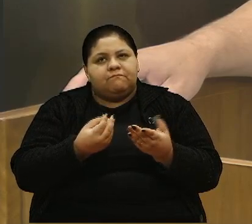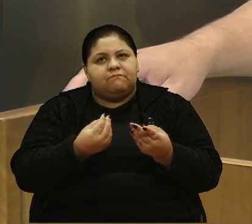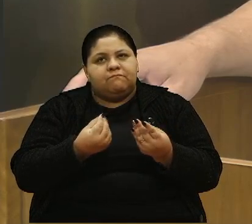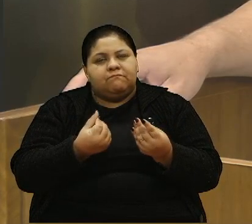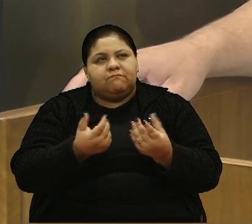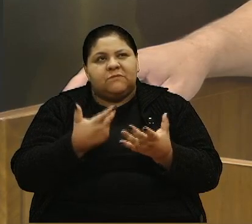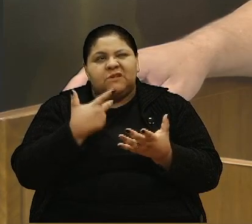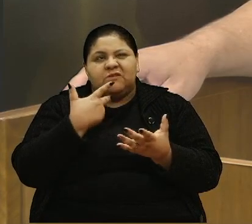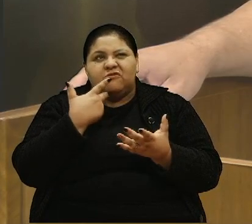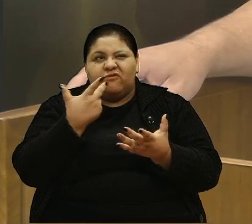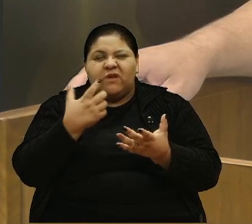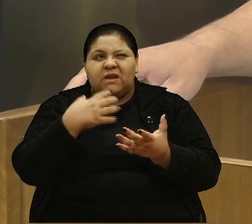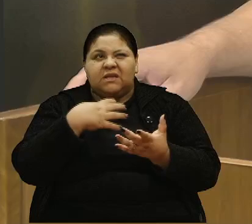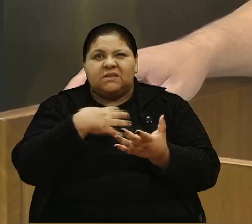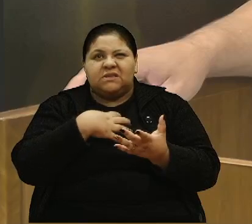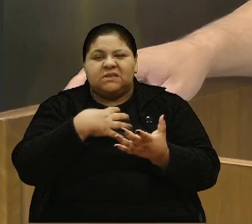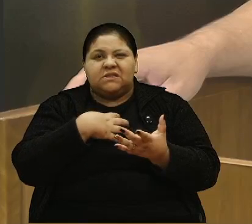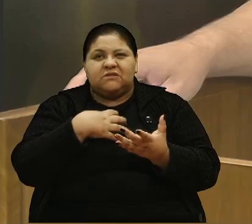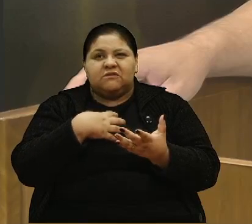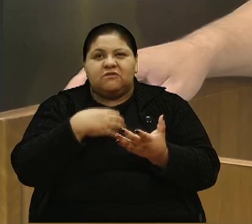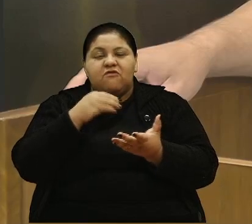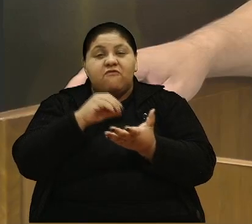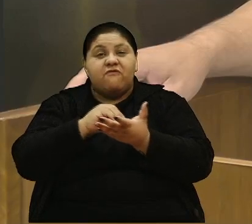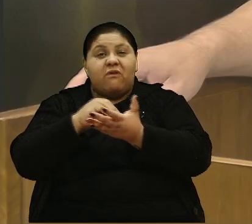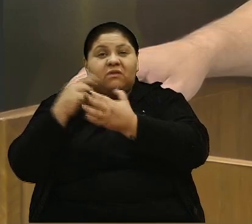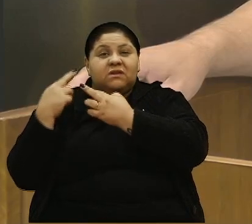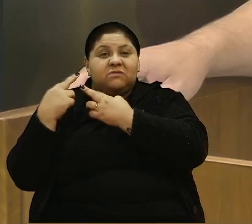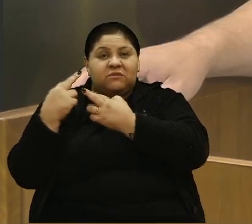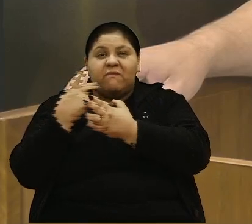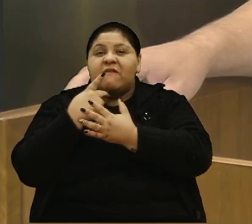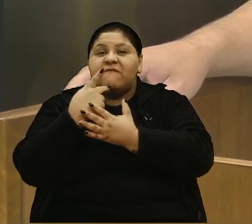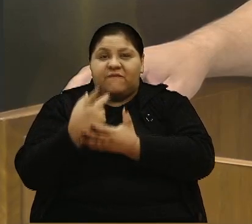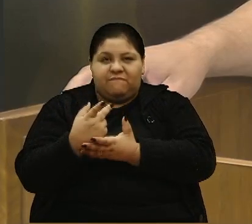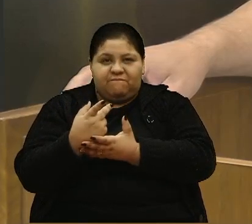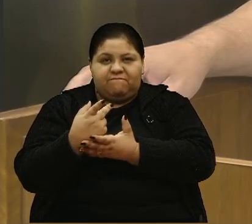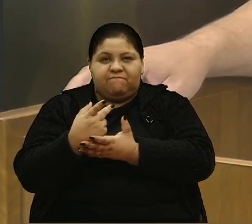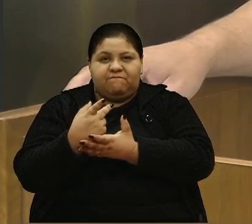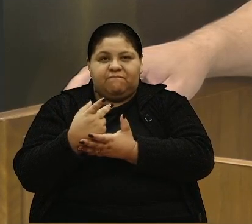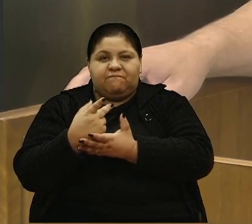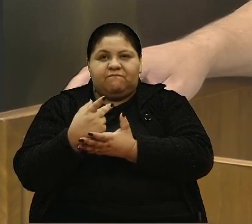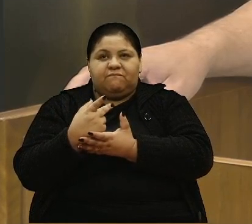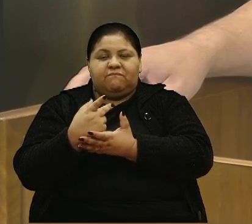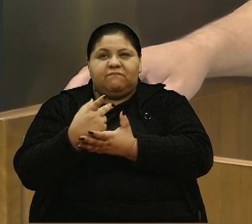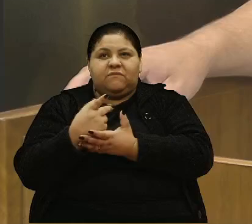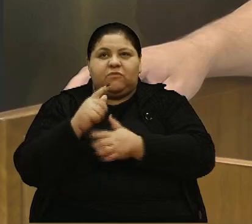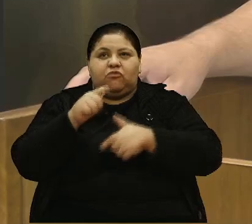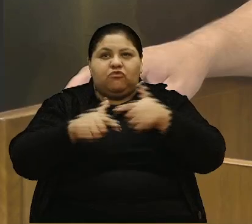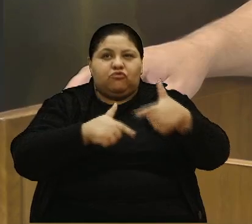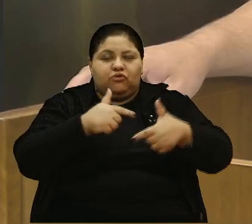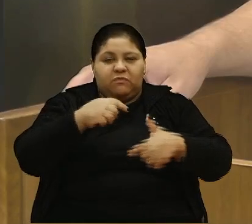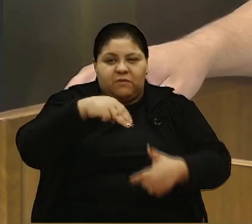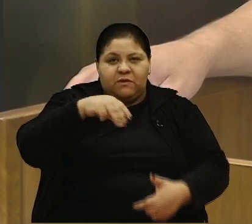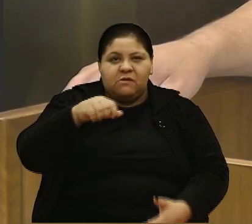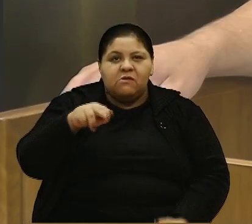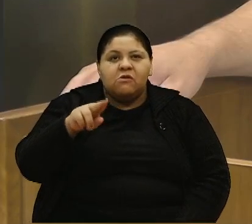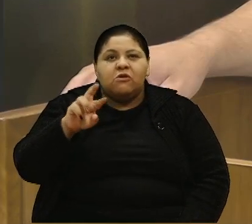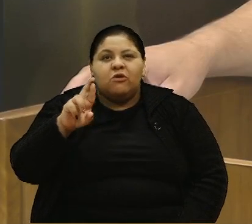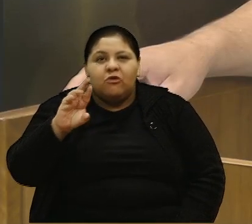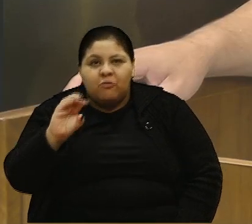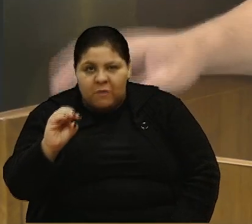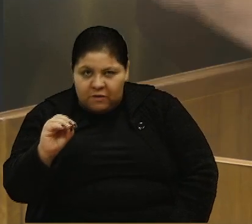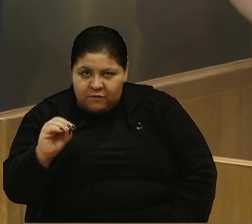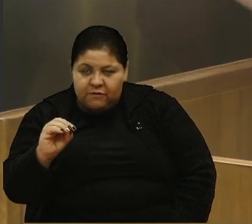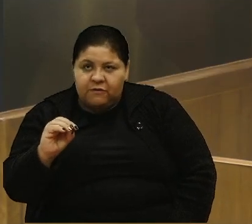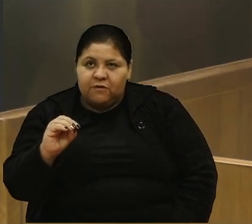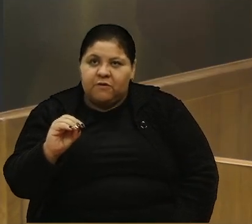vou dizer até de uma forma de irresponsabilidade falar uma coisa dessa. E sobre o cargo do Mauro Pereira e sobre o Mauro Pereira, que o